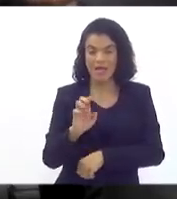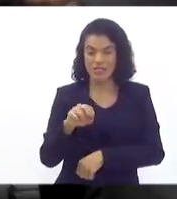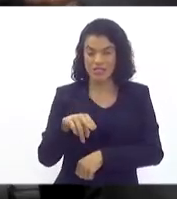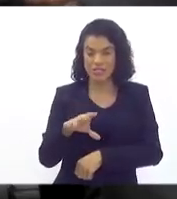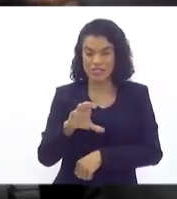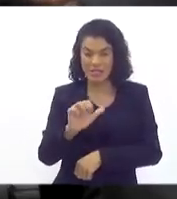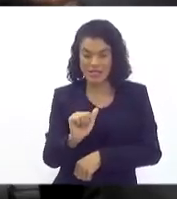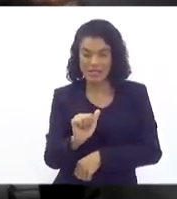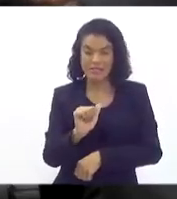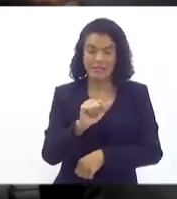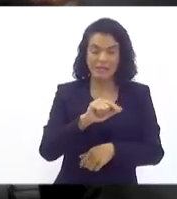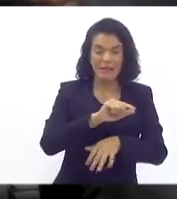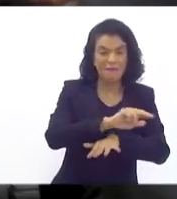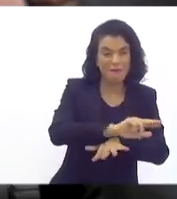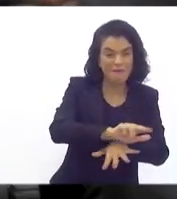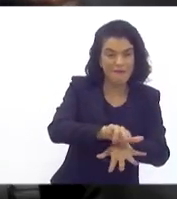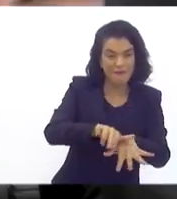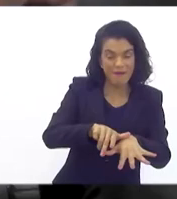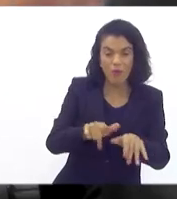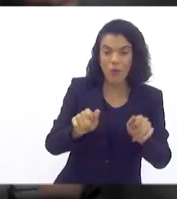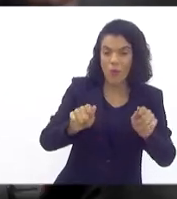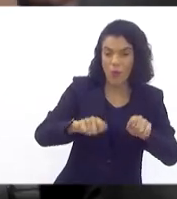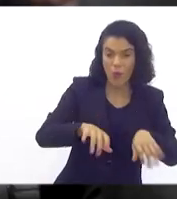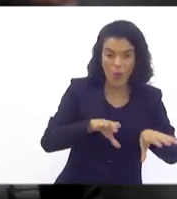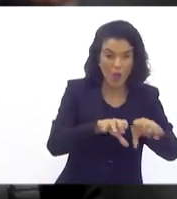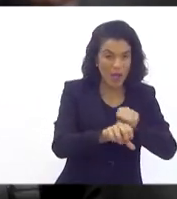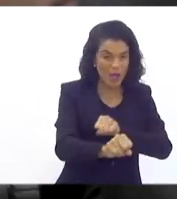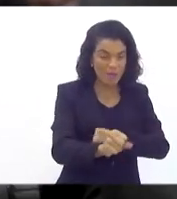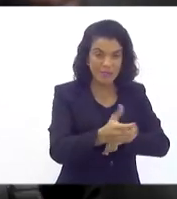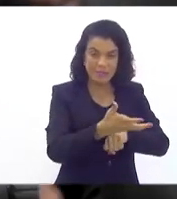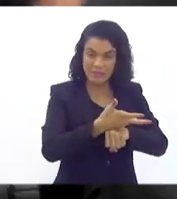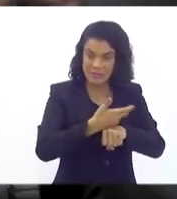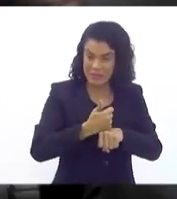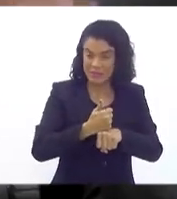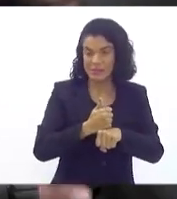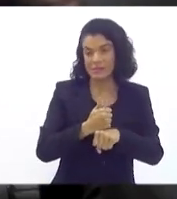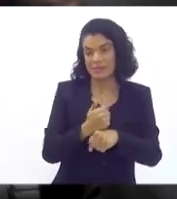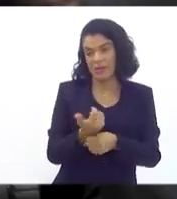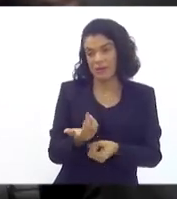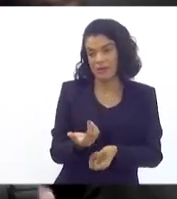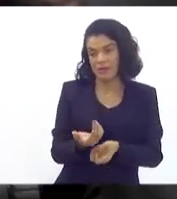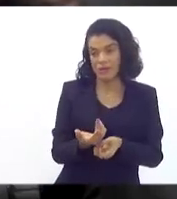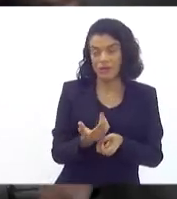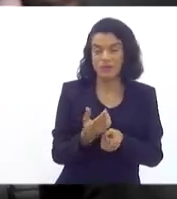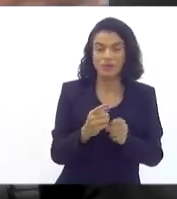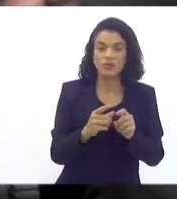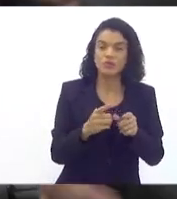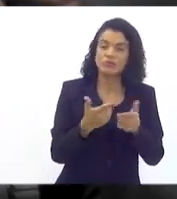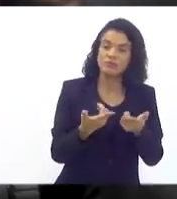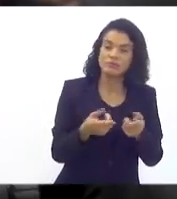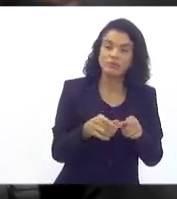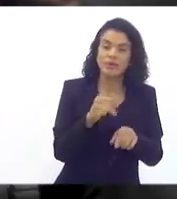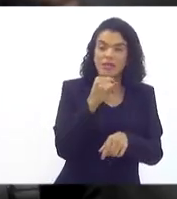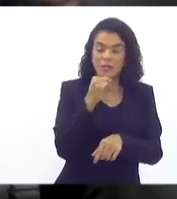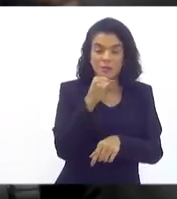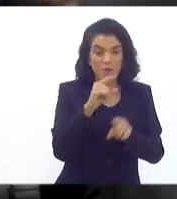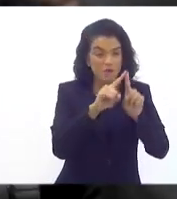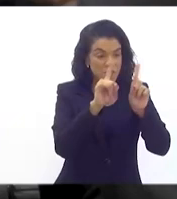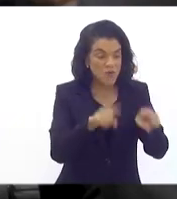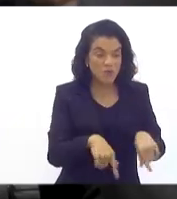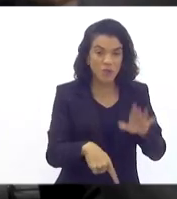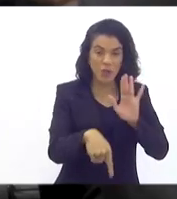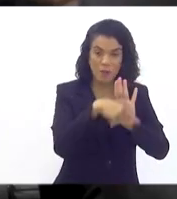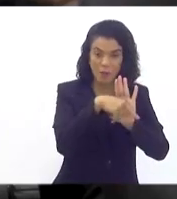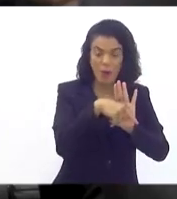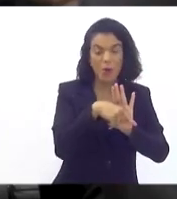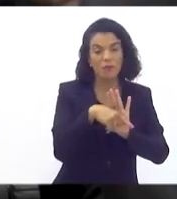de trânsito da genésia com capacitação de de ativos próprios ou seja de pessoal próprio